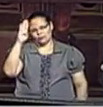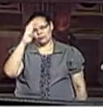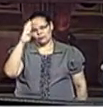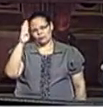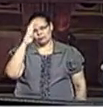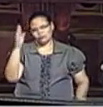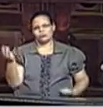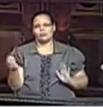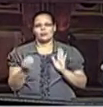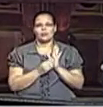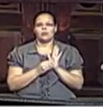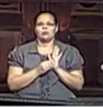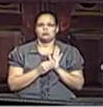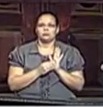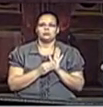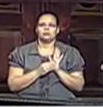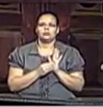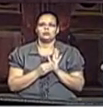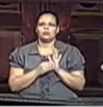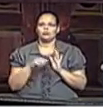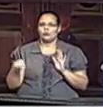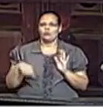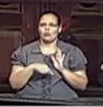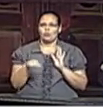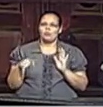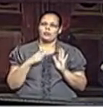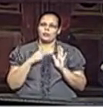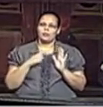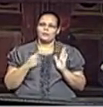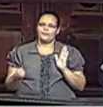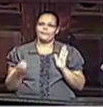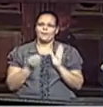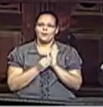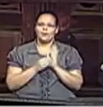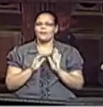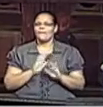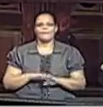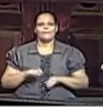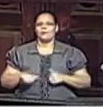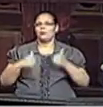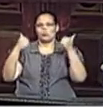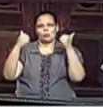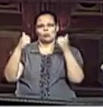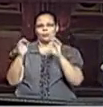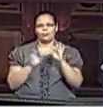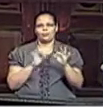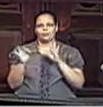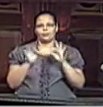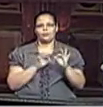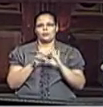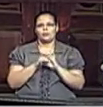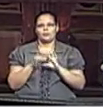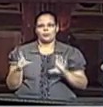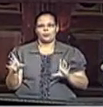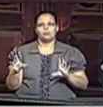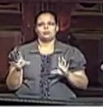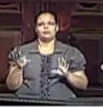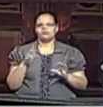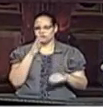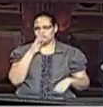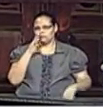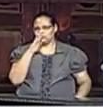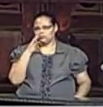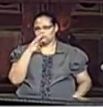nas emendas que aqui foram colocadas. Nós temos emendas que melhoram o projeto e permitem a sua